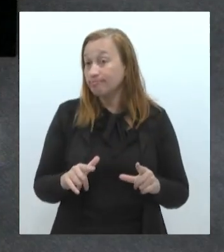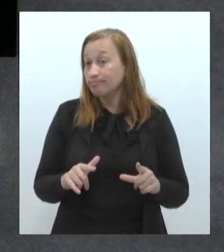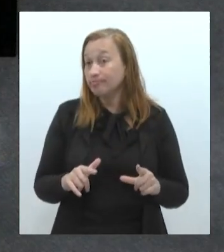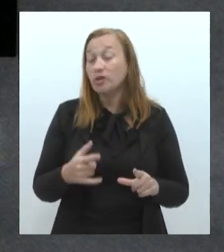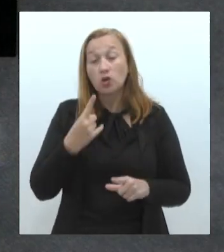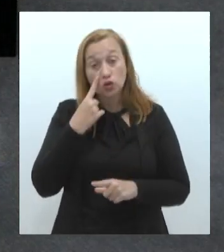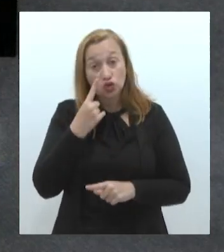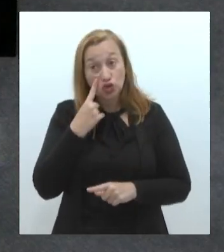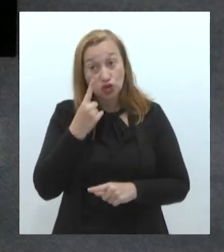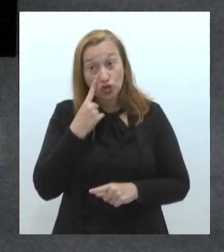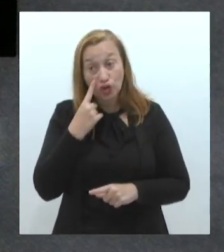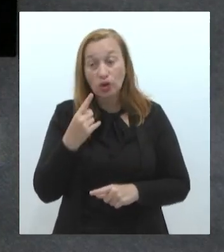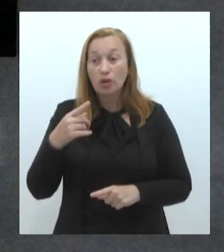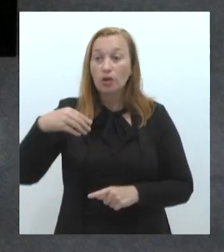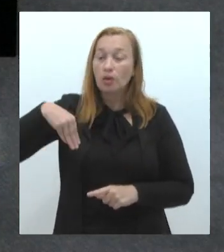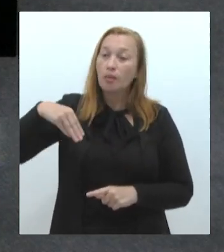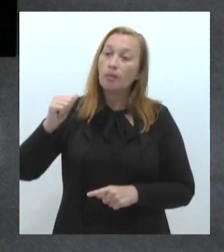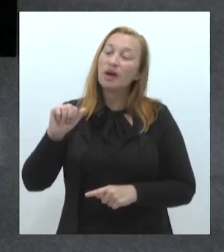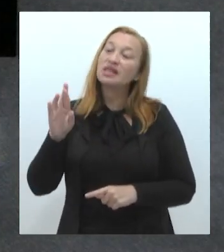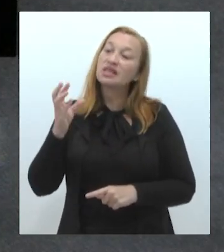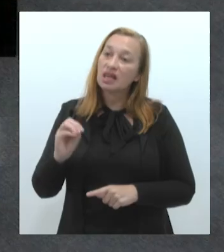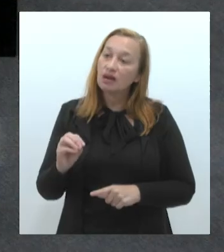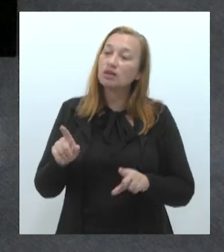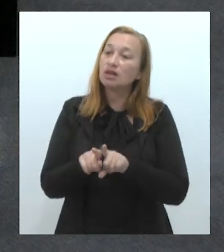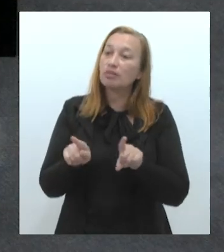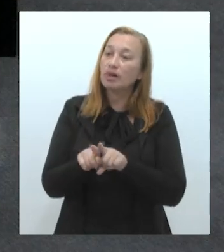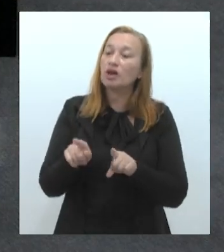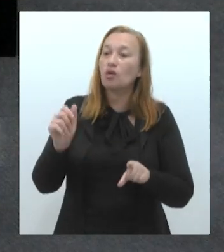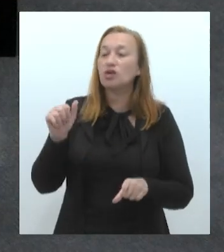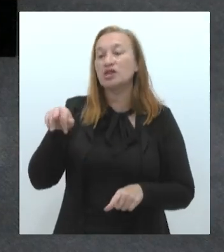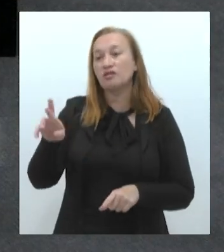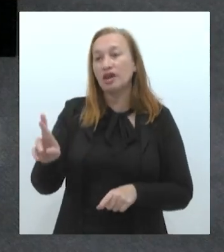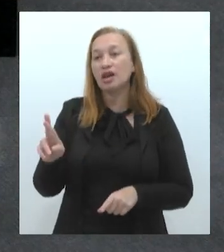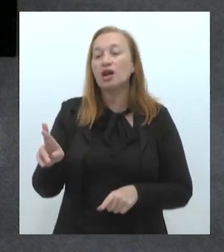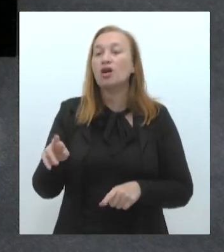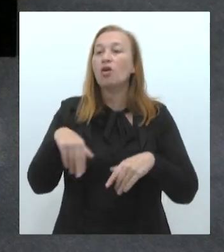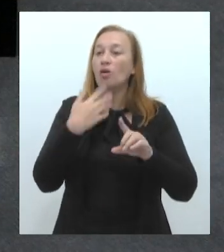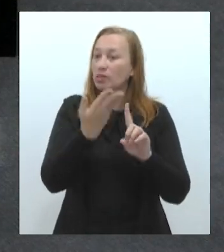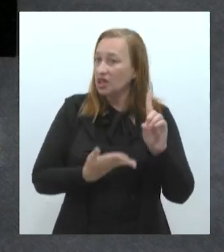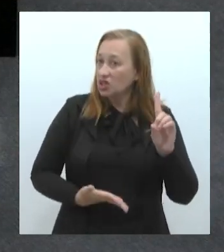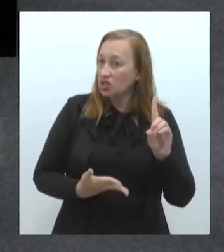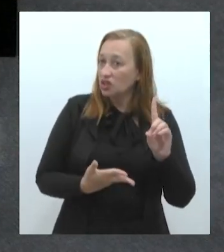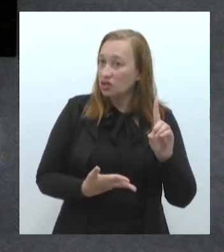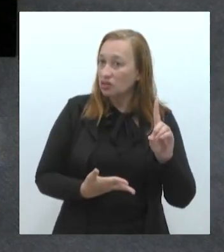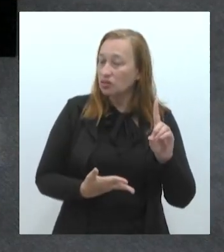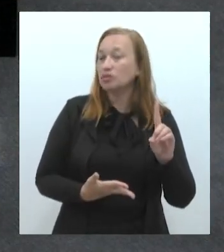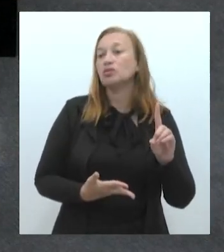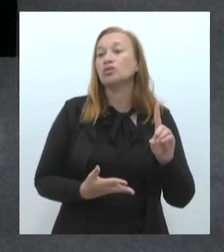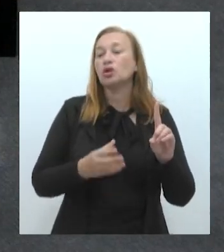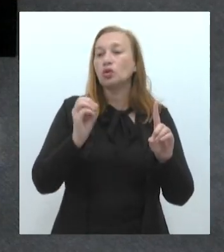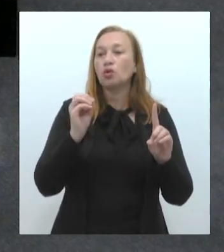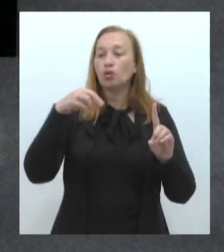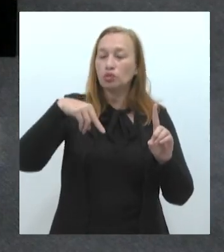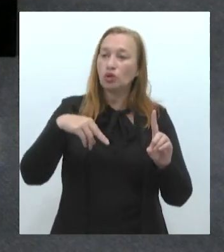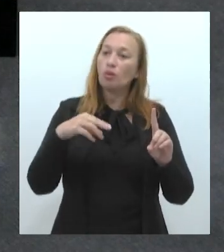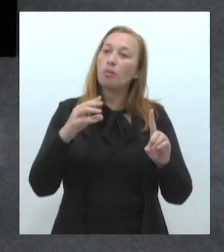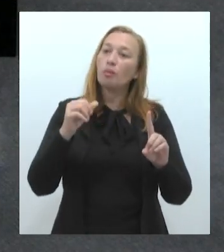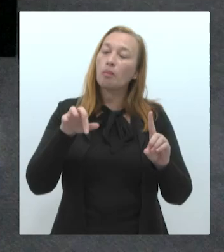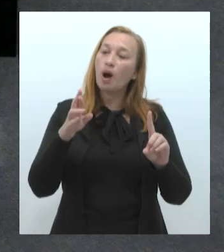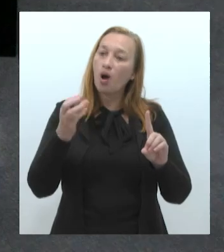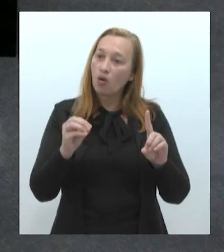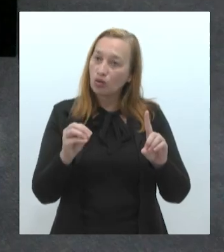de ver o Marcelo Dino e o Rosenberg homenageando uma figura como Dom Mauro Morelli, que acaba